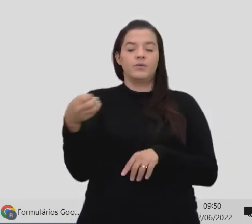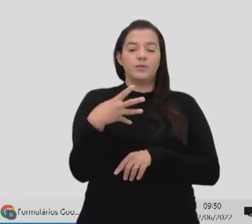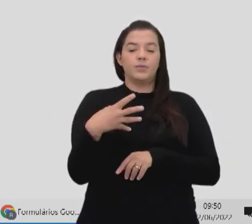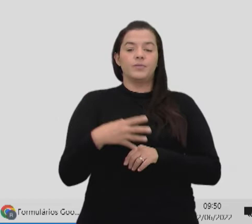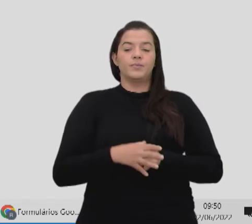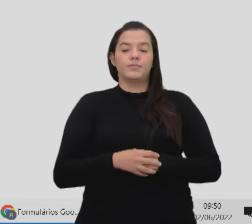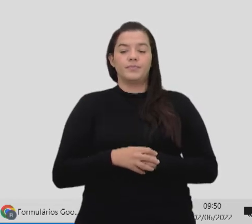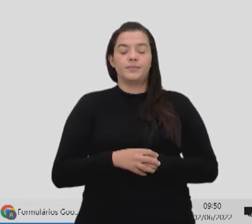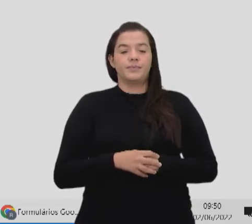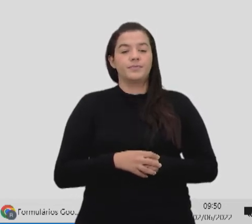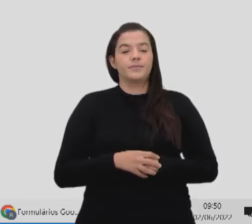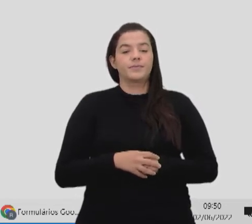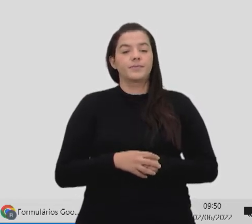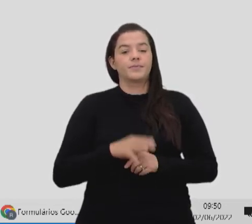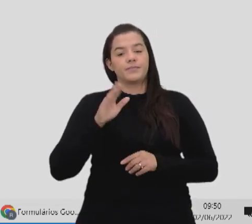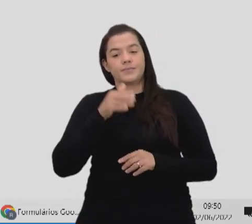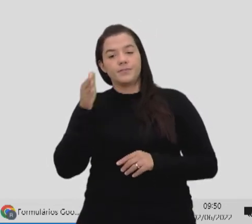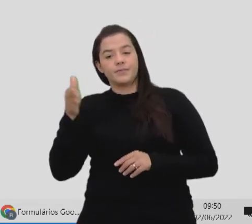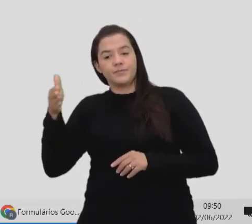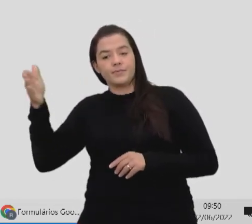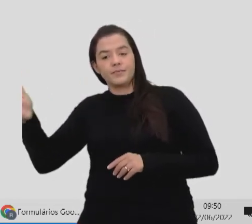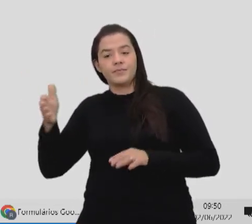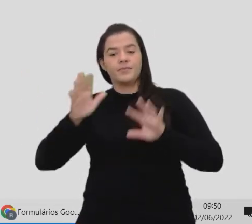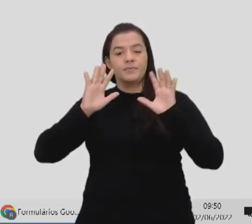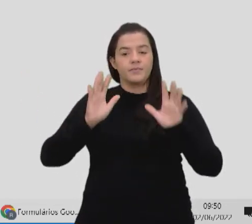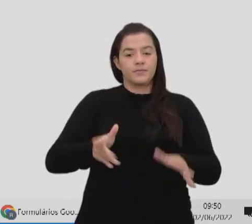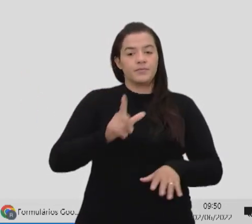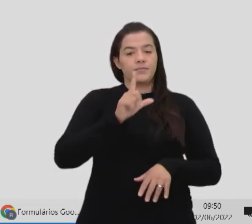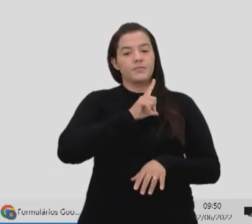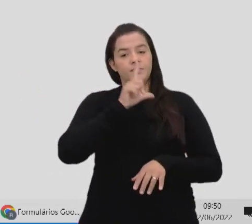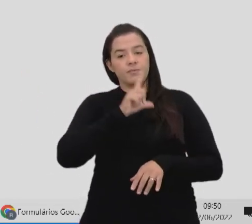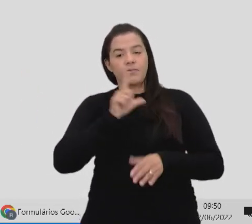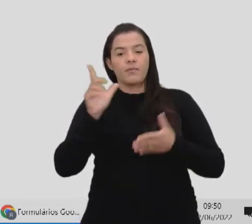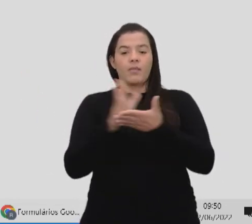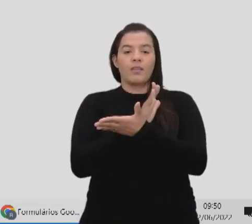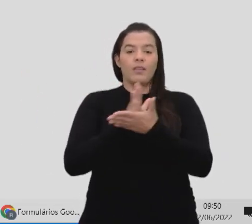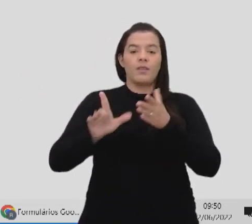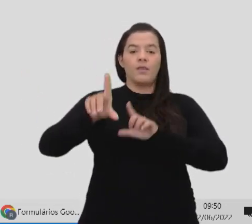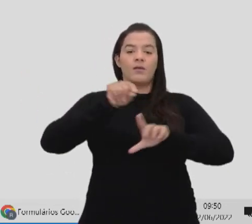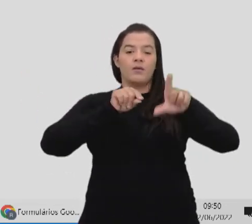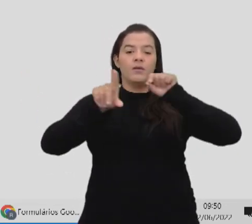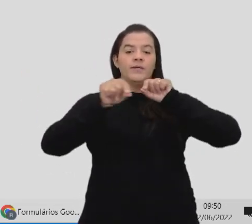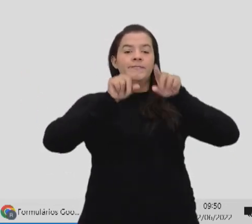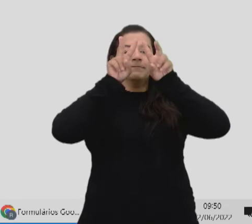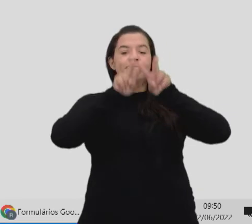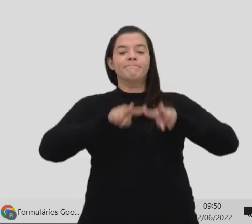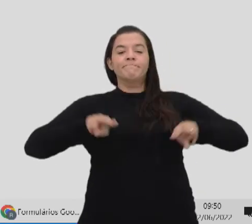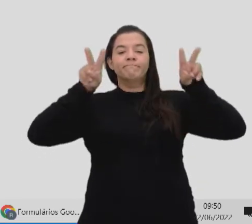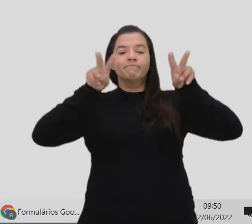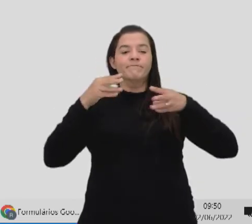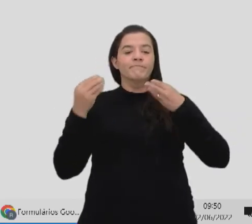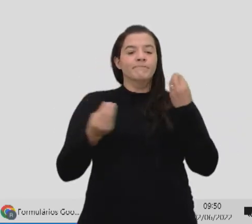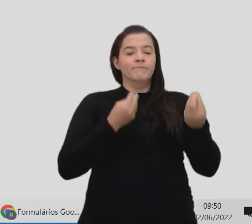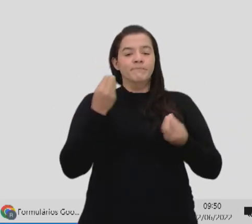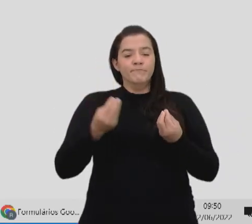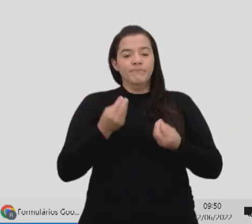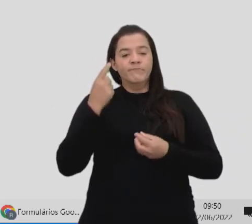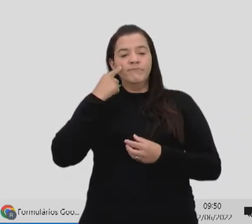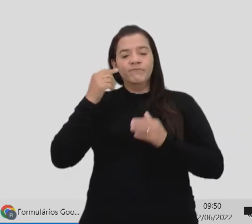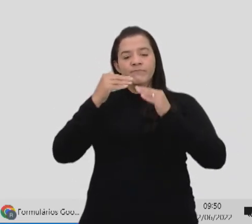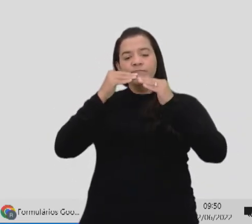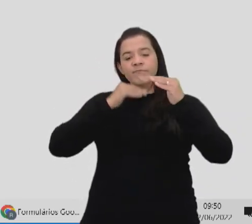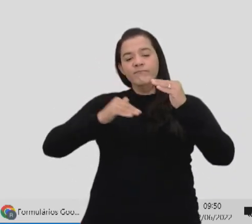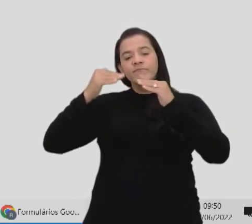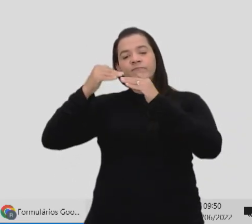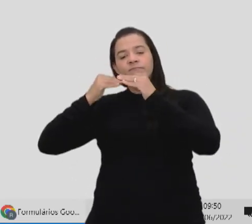formulário. Perfeito. Tá bom? E aqui do lado a gente já tem os que tem lá, né, de opção, só pra você visualizar como é. Ok. E aqui embaixo tem os formulários que a gente